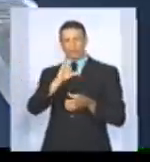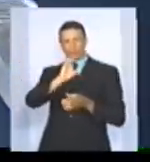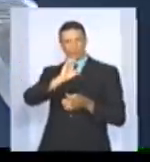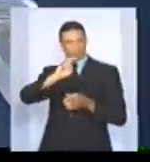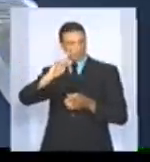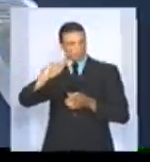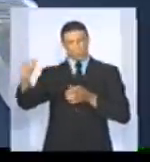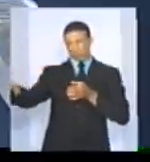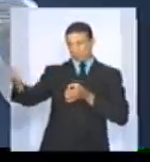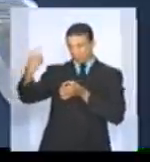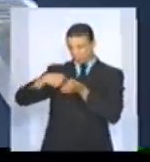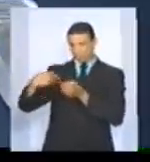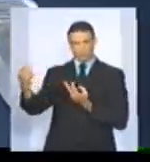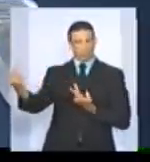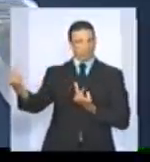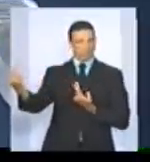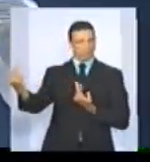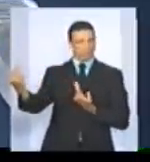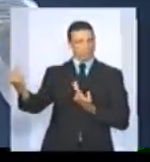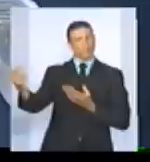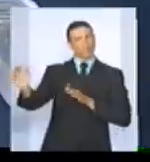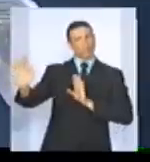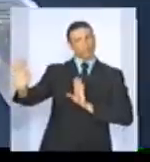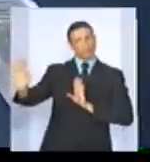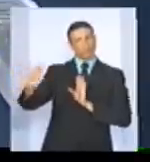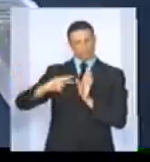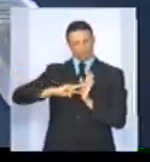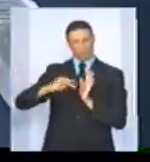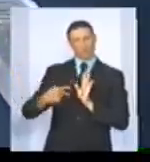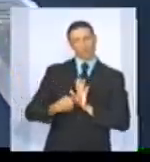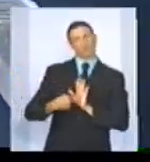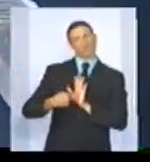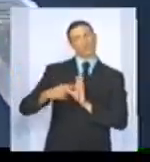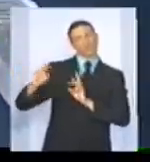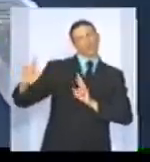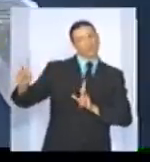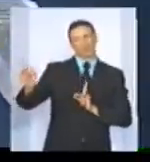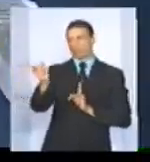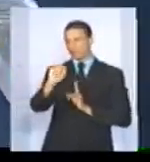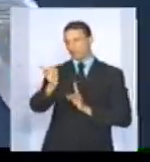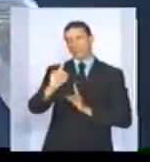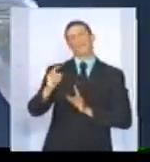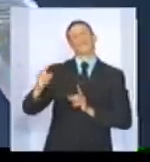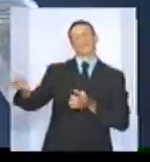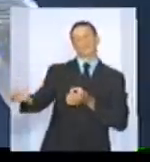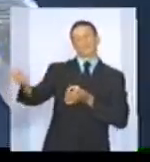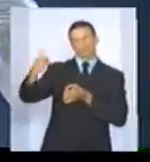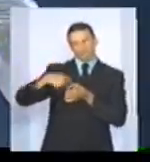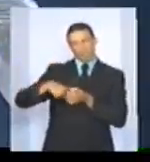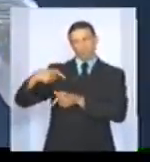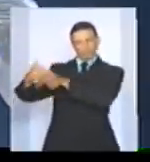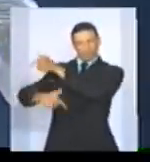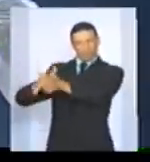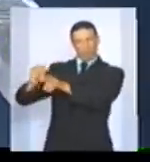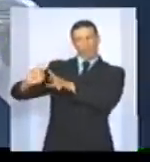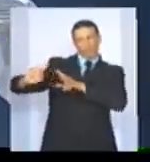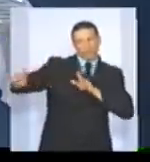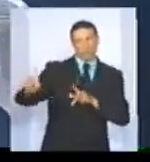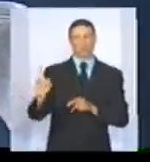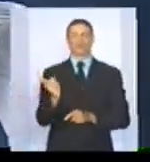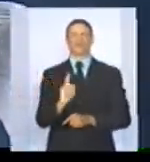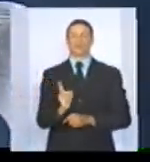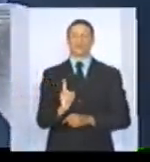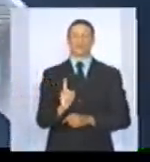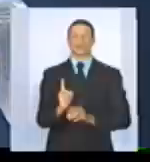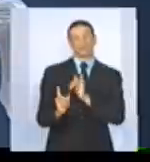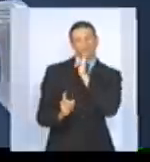mesmo que TV por assinatura. Pode até ser um novo regime jurídico, mas não é uma nova atividade de serviço. Deixar